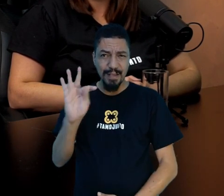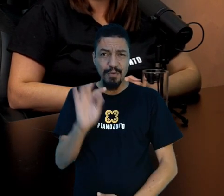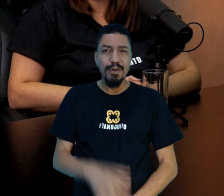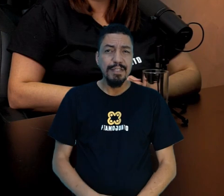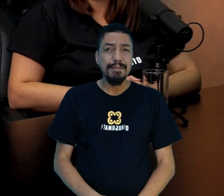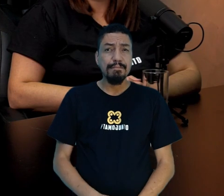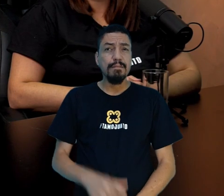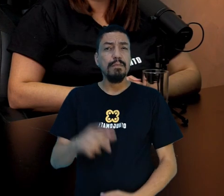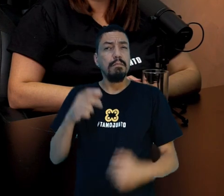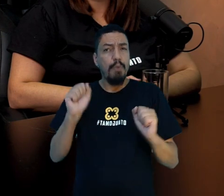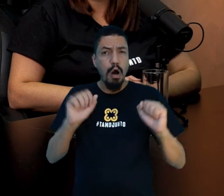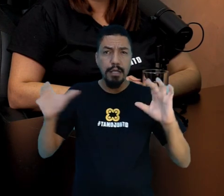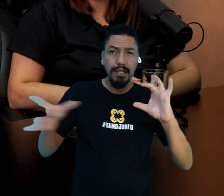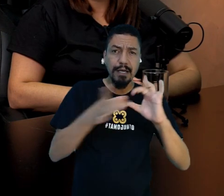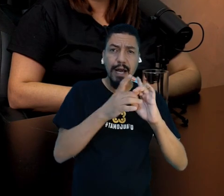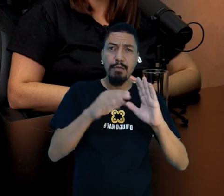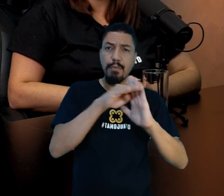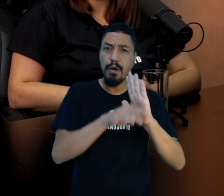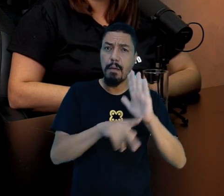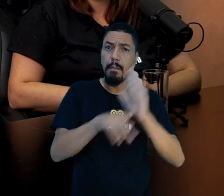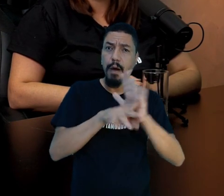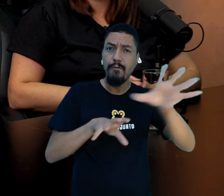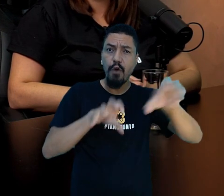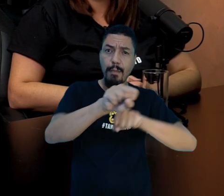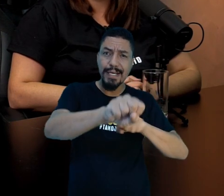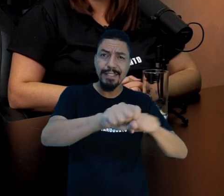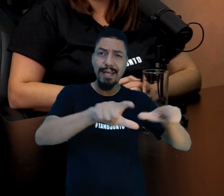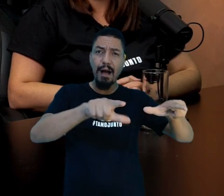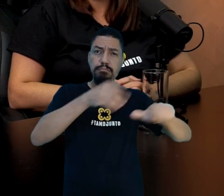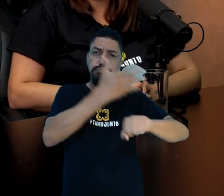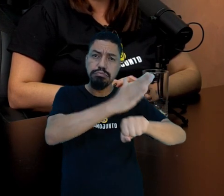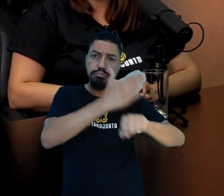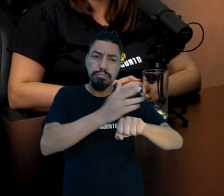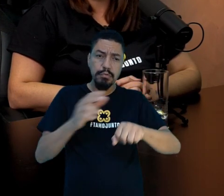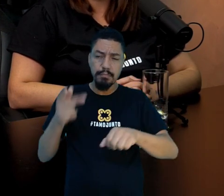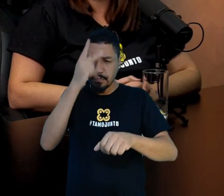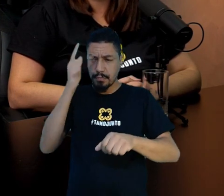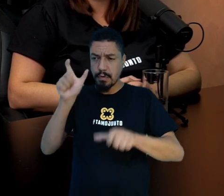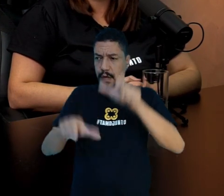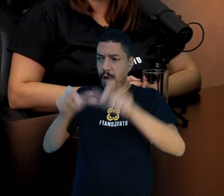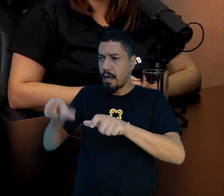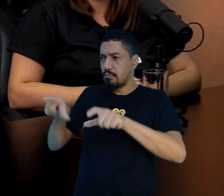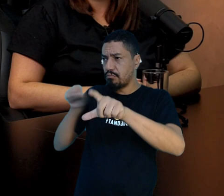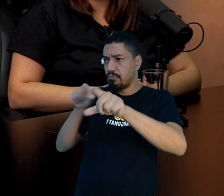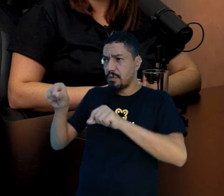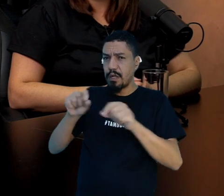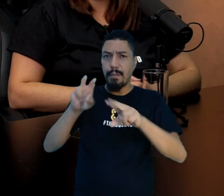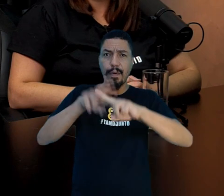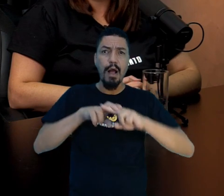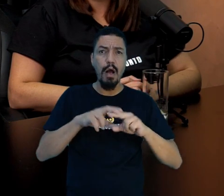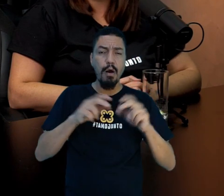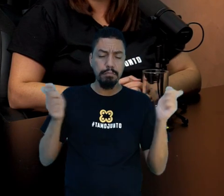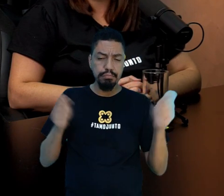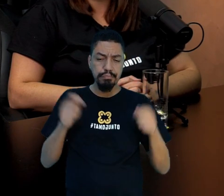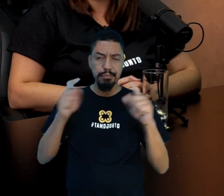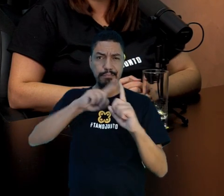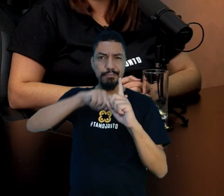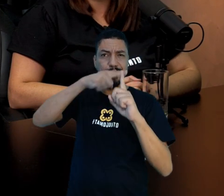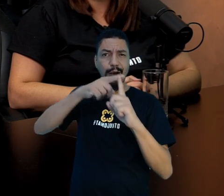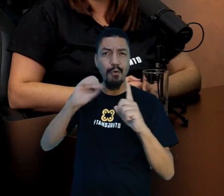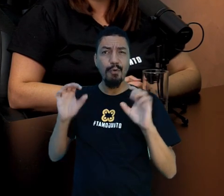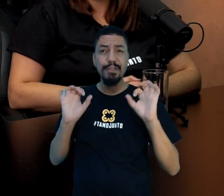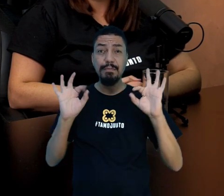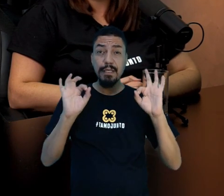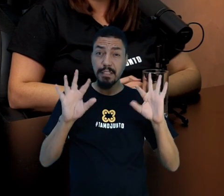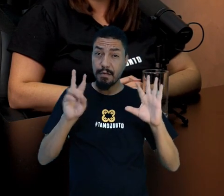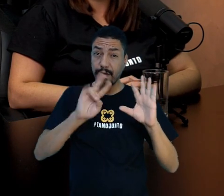linkar isso com os programas de formação, né? E aqui a gente contratar as pessoas por essas competências adicionais ou então